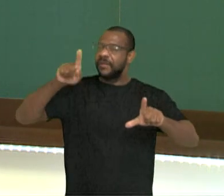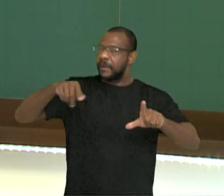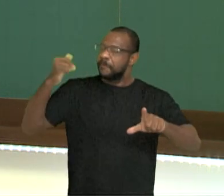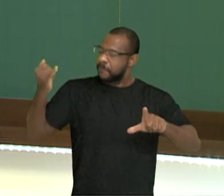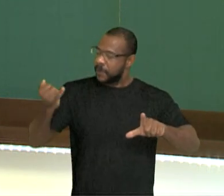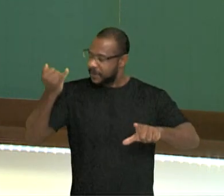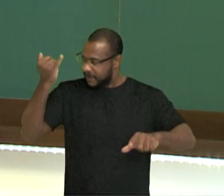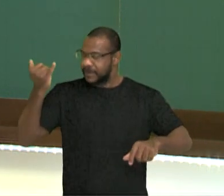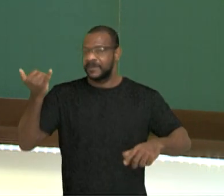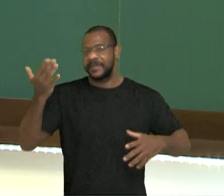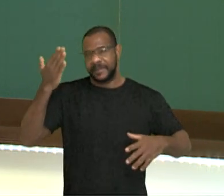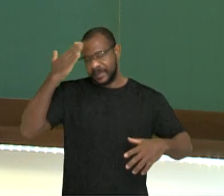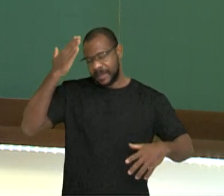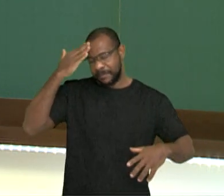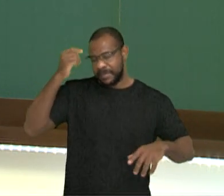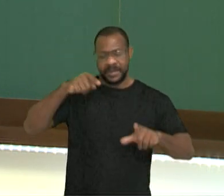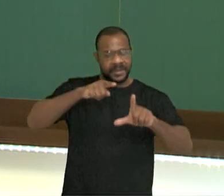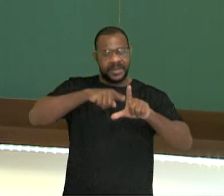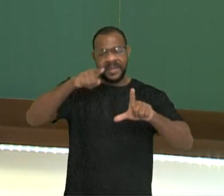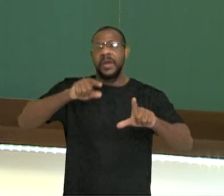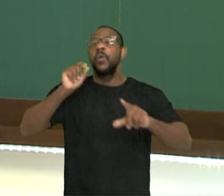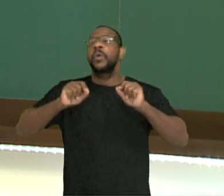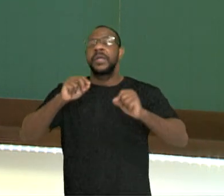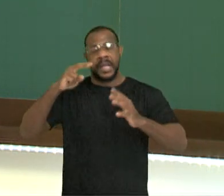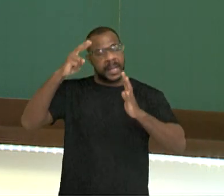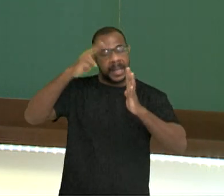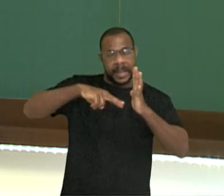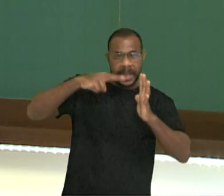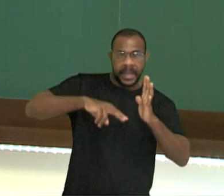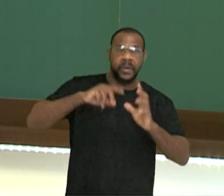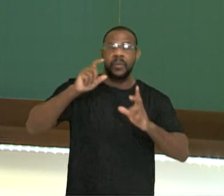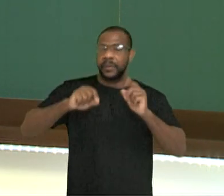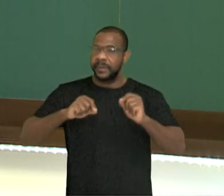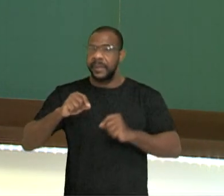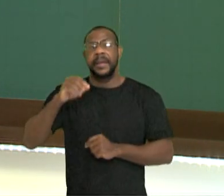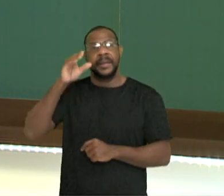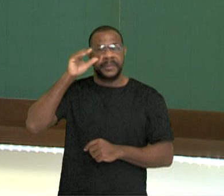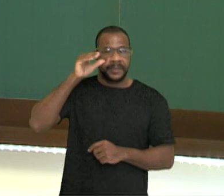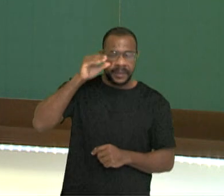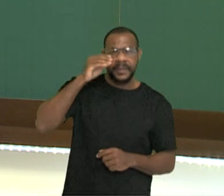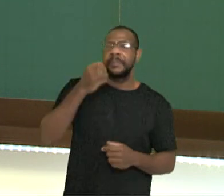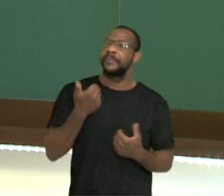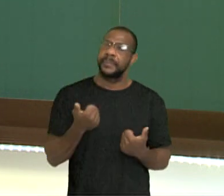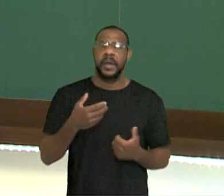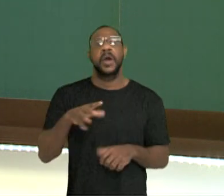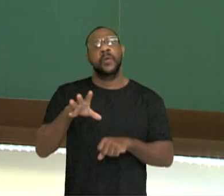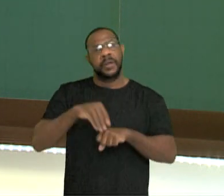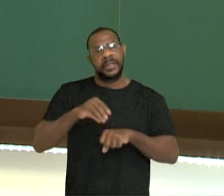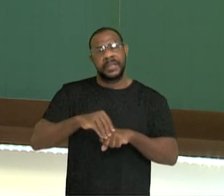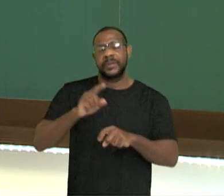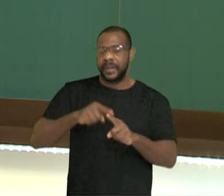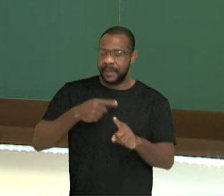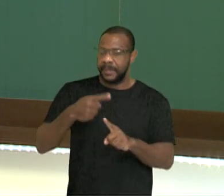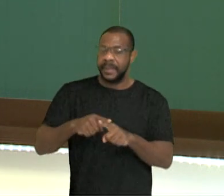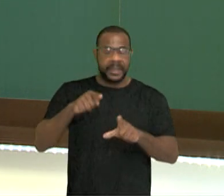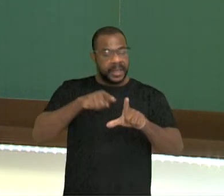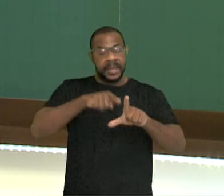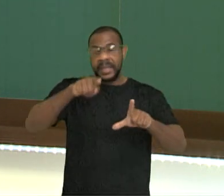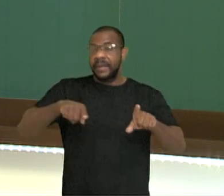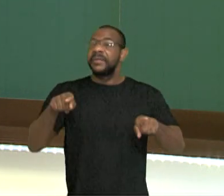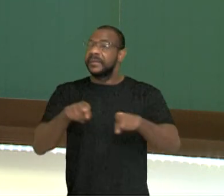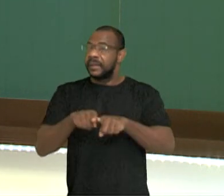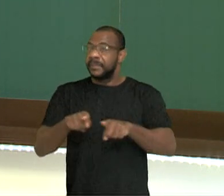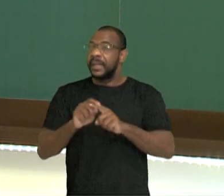né, pessoal? Saber o que nós estamos lendo e ter essa propriedade, esse conhecimento a mais. Então, gráfico também é